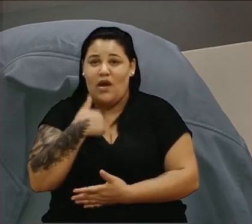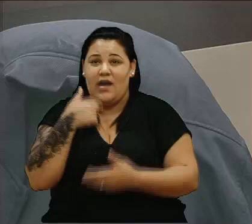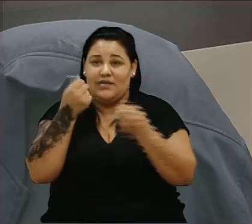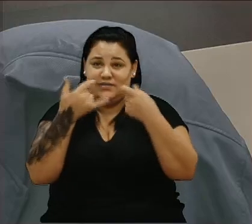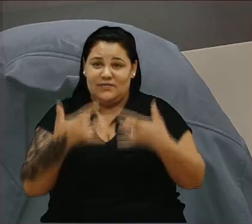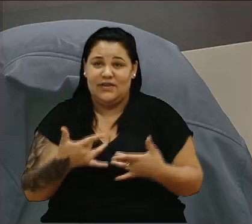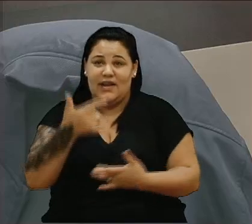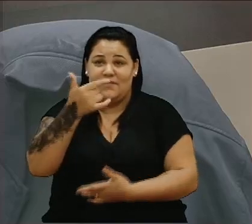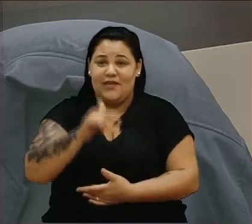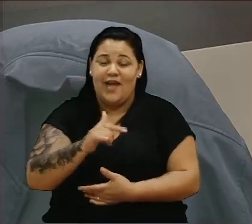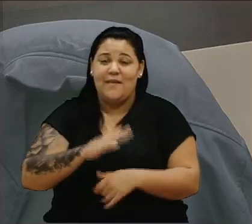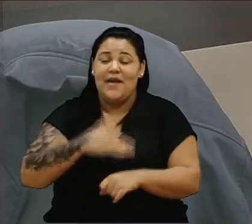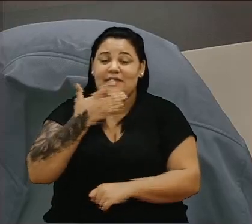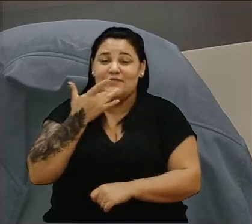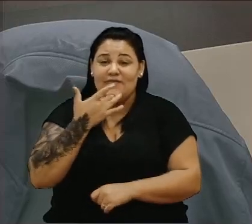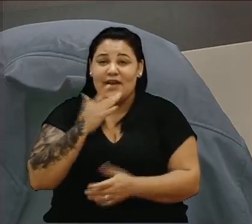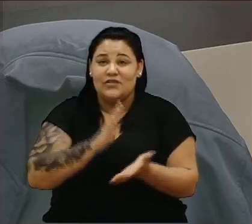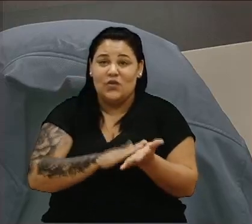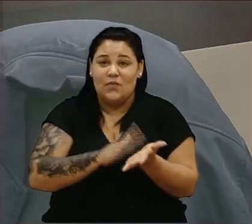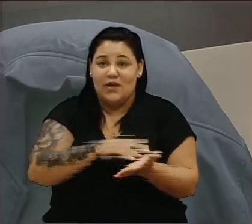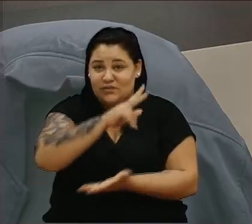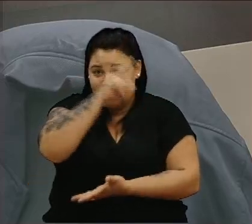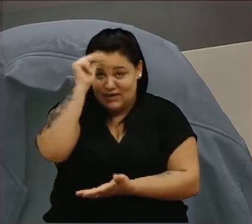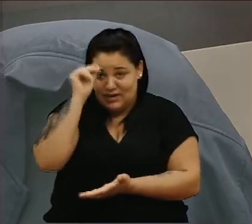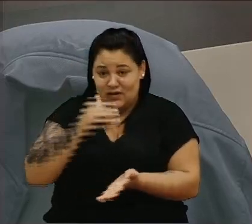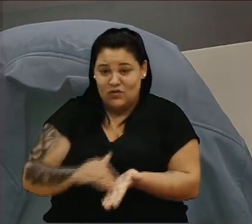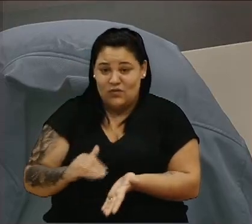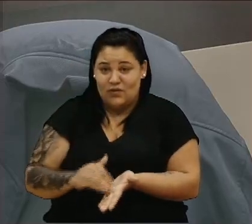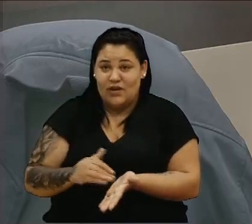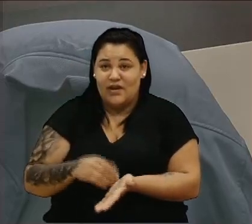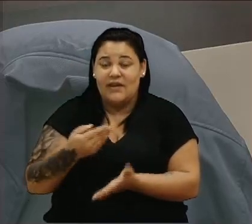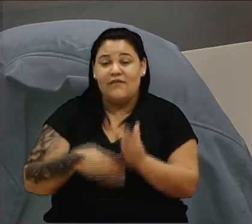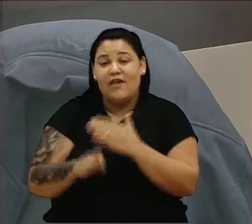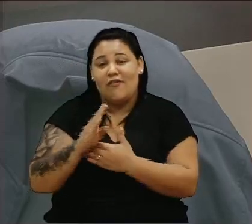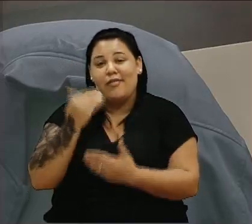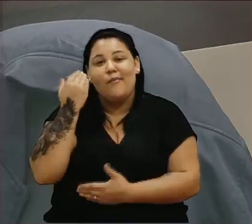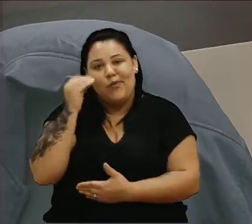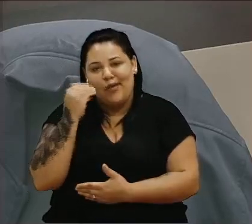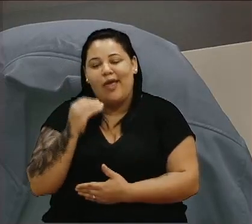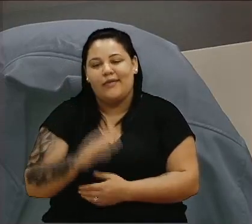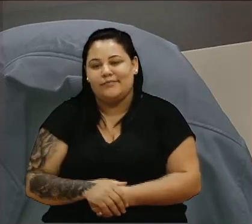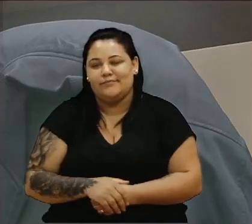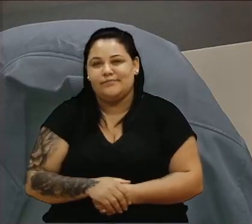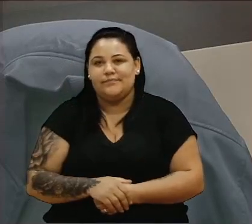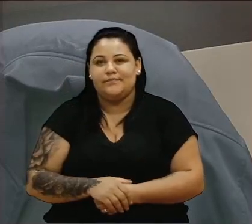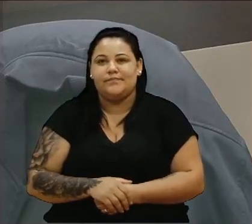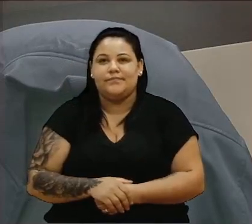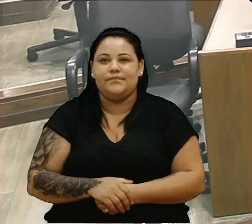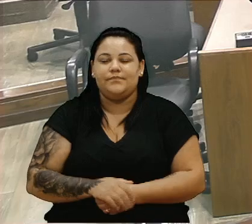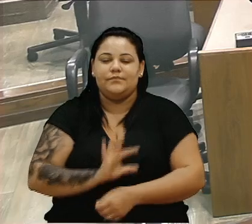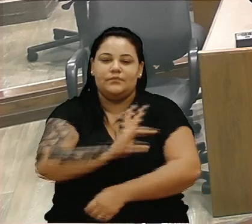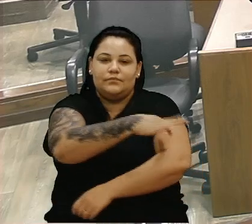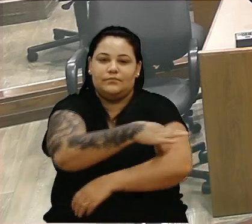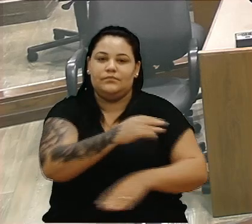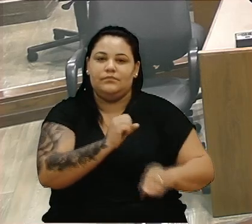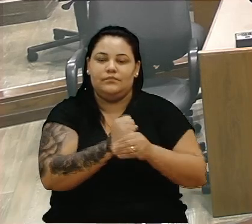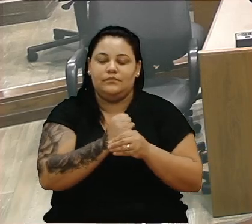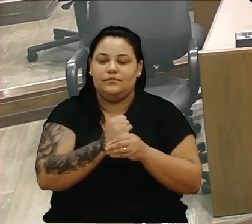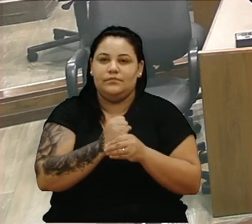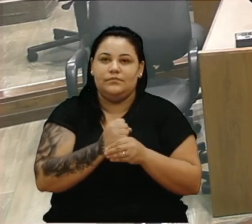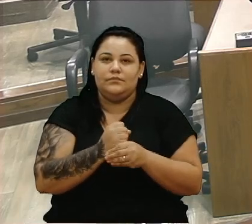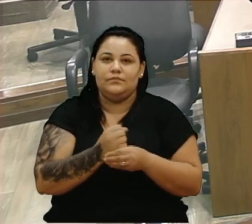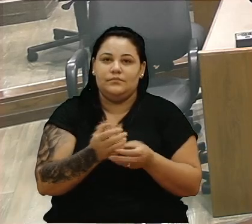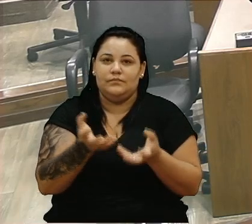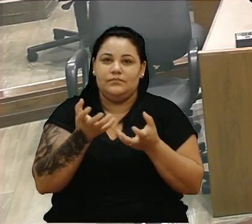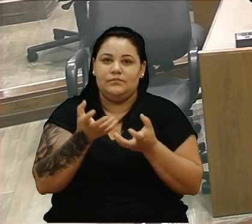repetir, é mais fácil a gente cobrar o prefeito, o secretário de segurança aqui no município do que até Porto Alegre. De imediato, o vereador. Primeiramente, eu gostaria de parabenizar o vereador